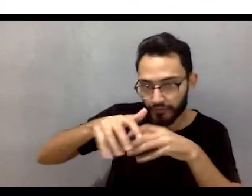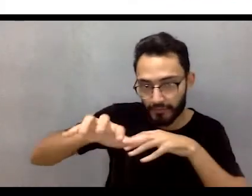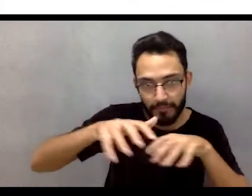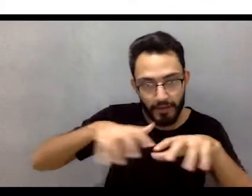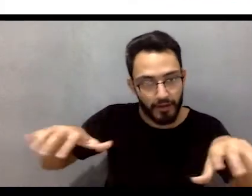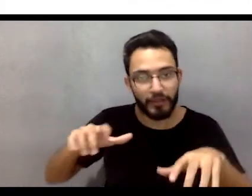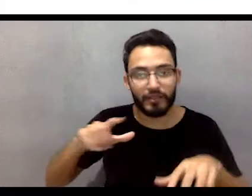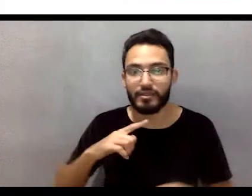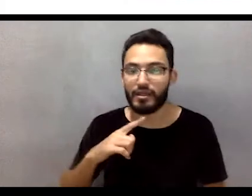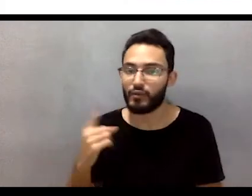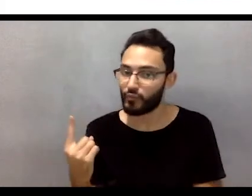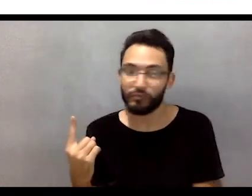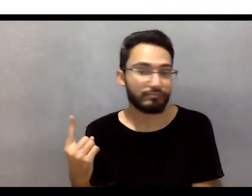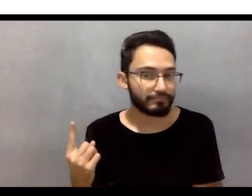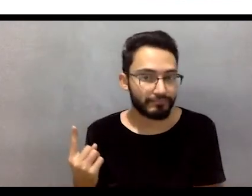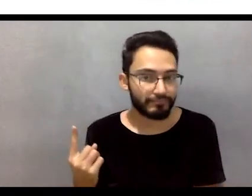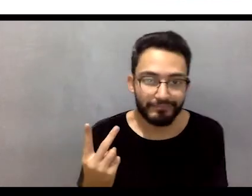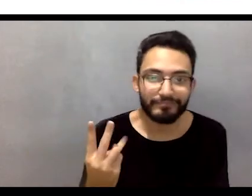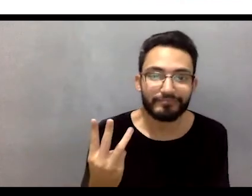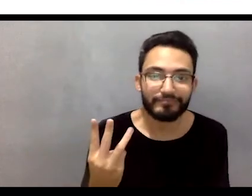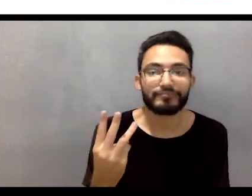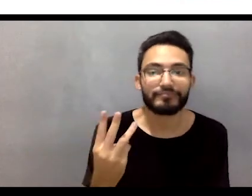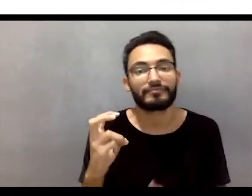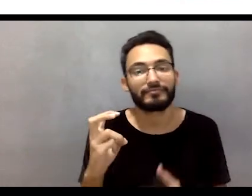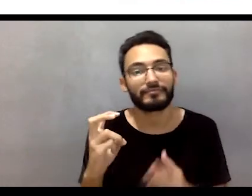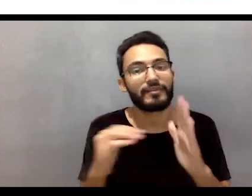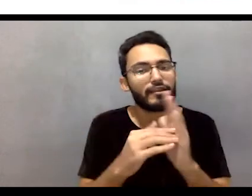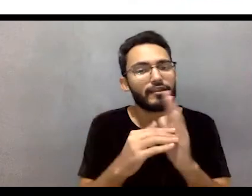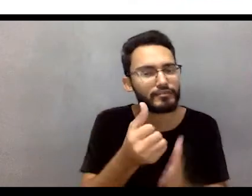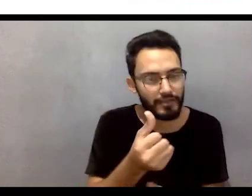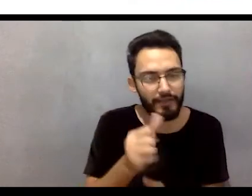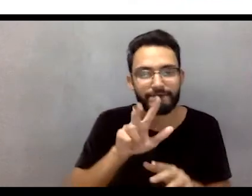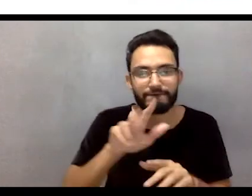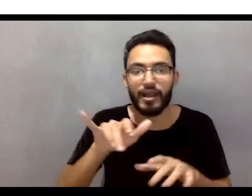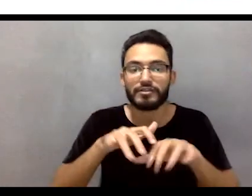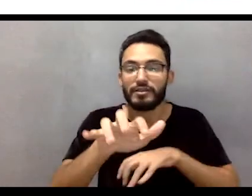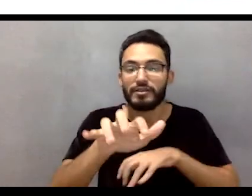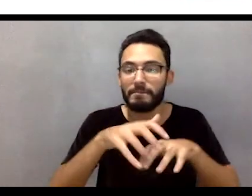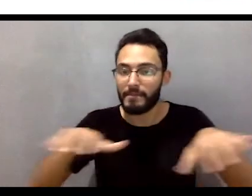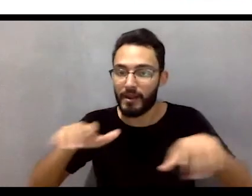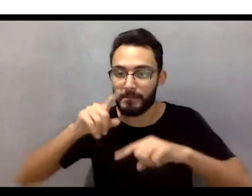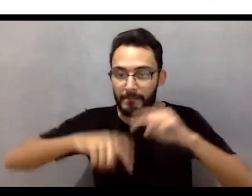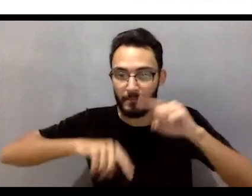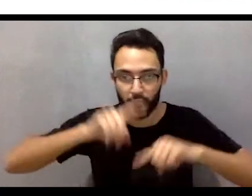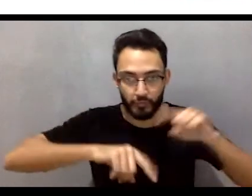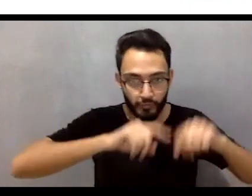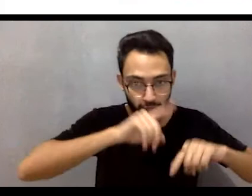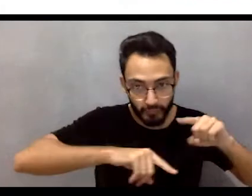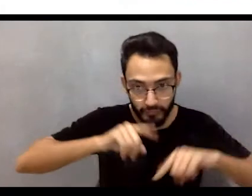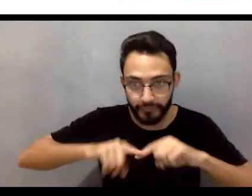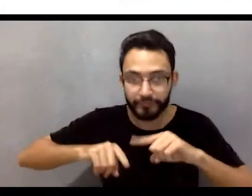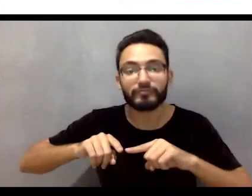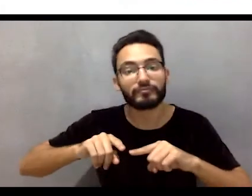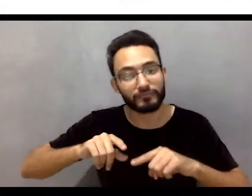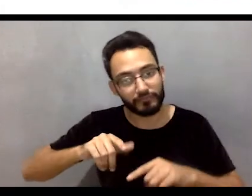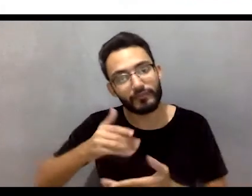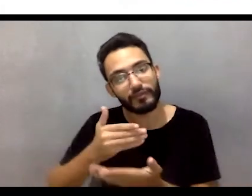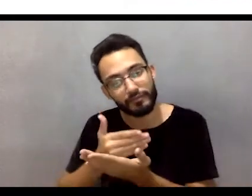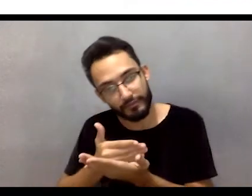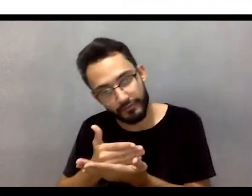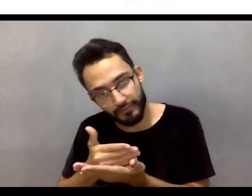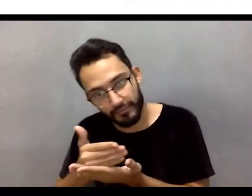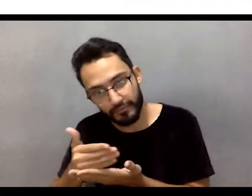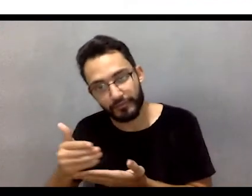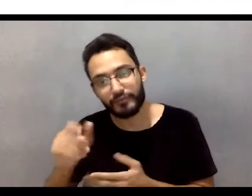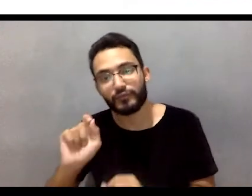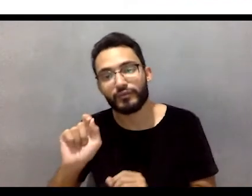um product backlog, se ele vai se separar em diversos produtos. E aí, ele vai para